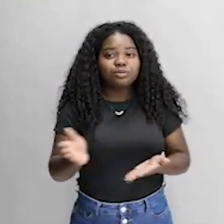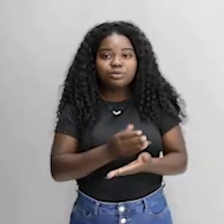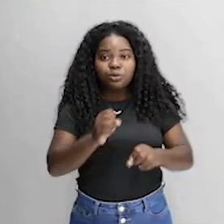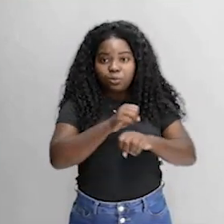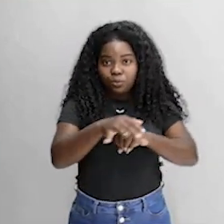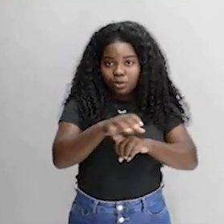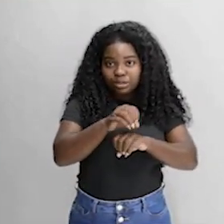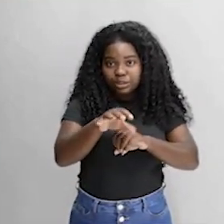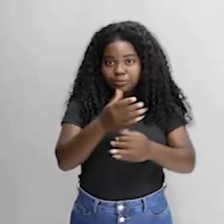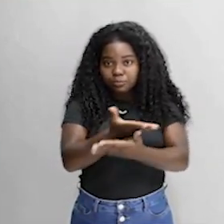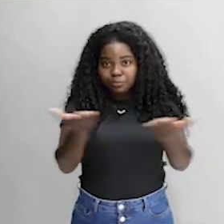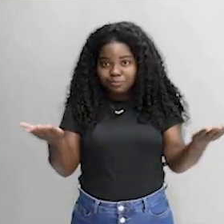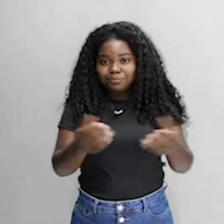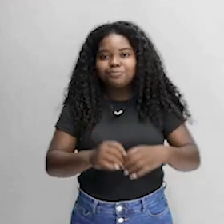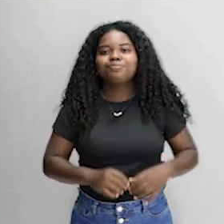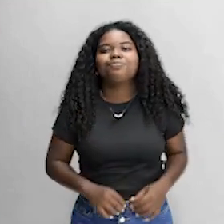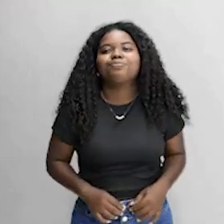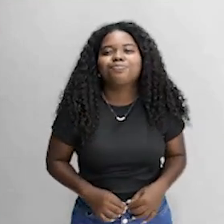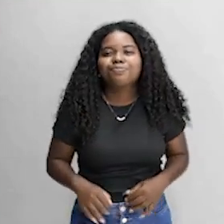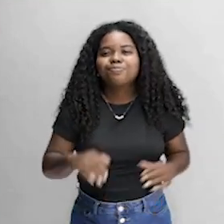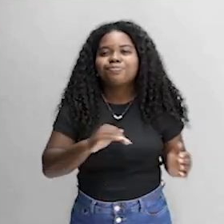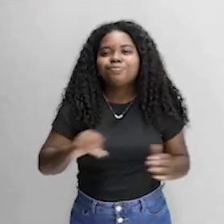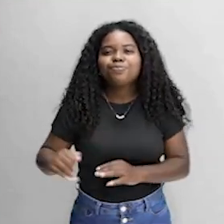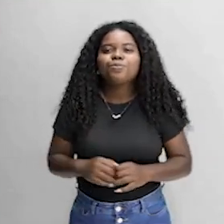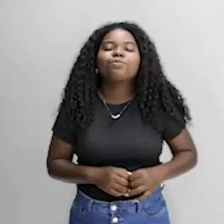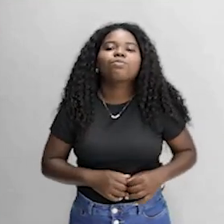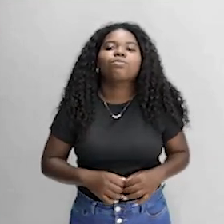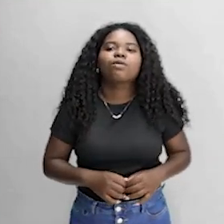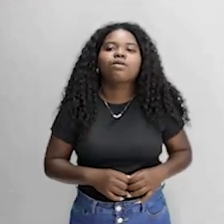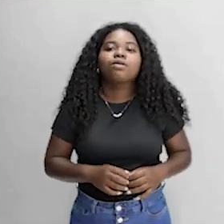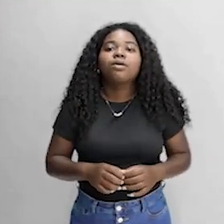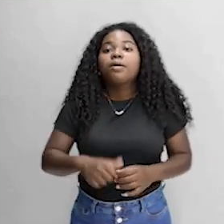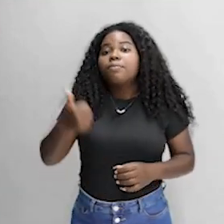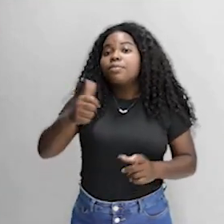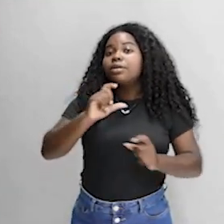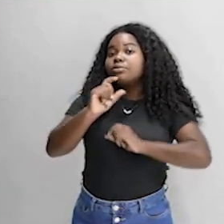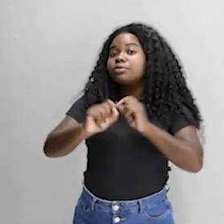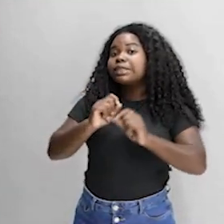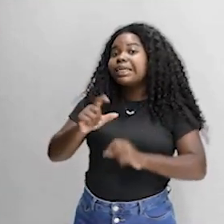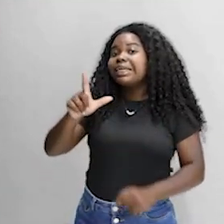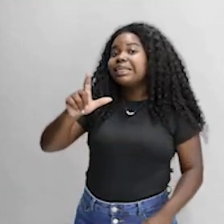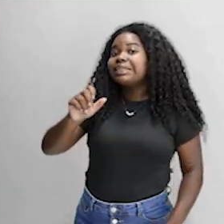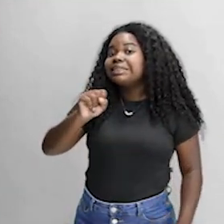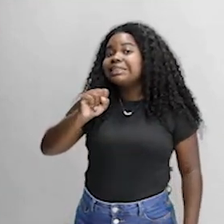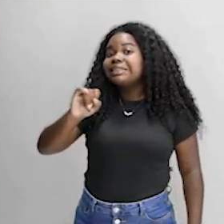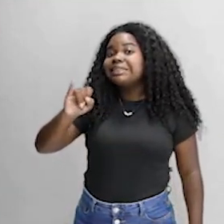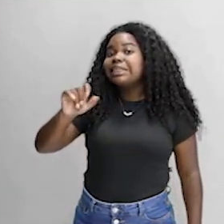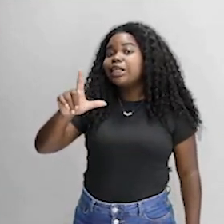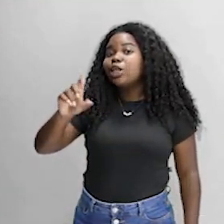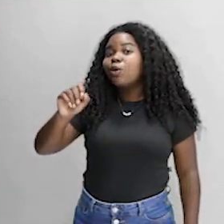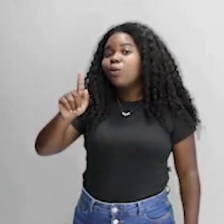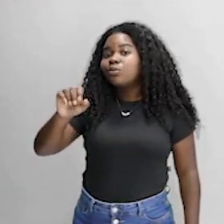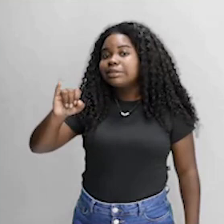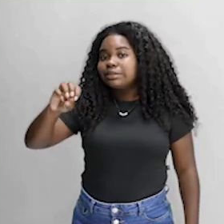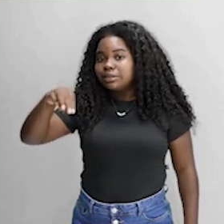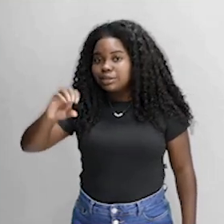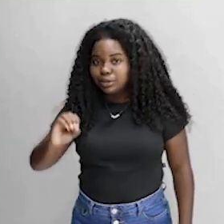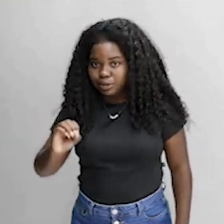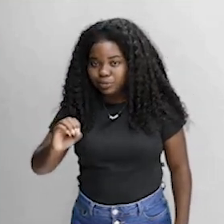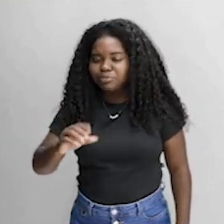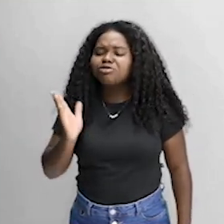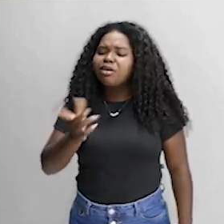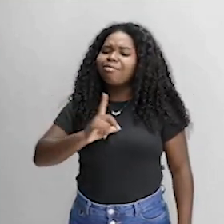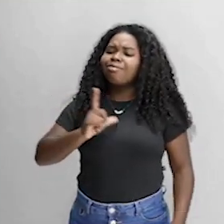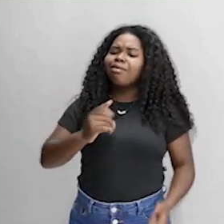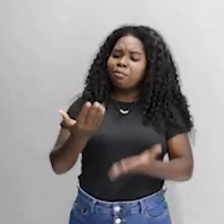vocês. Olha só. Primeiro elemento é o silogismo. Nós já temos aulas sobre silogismo, mas é sempre bom a gente fazer um resgate de algumas coisas, como